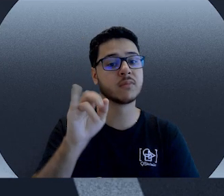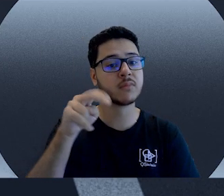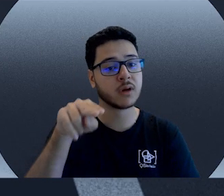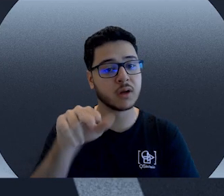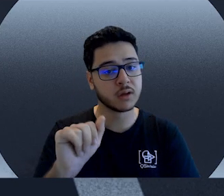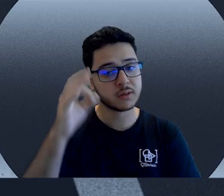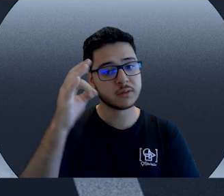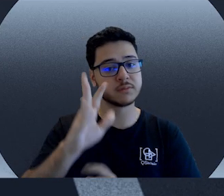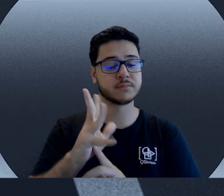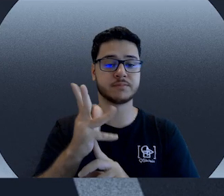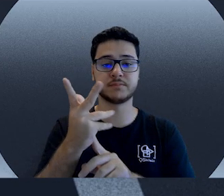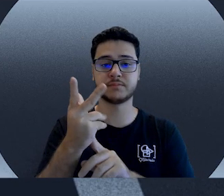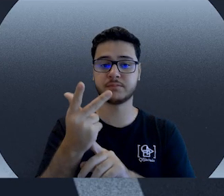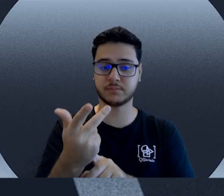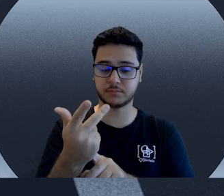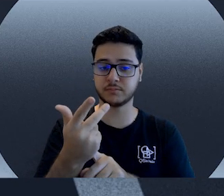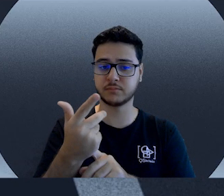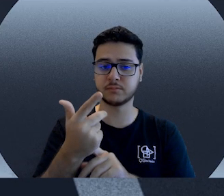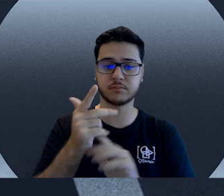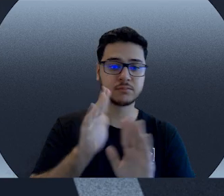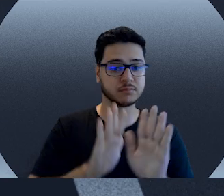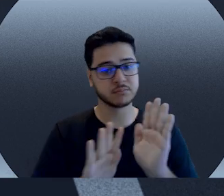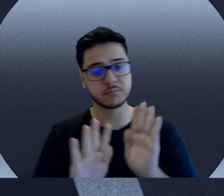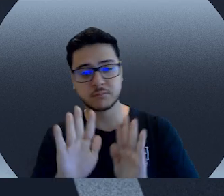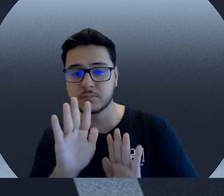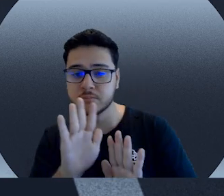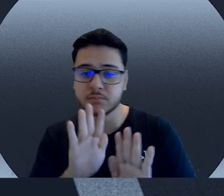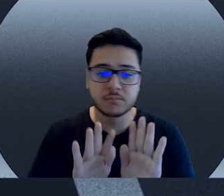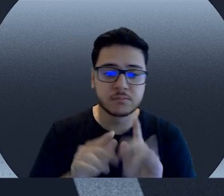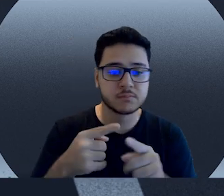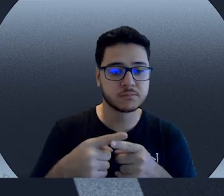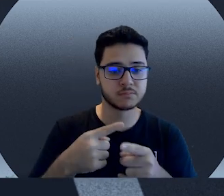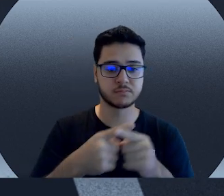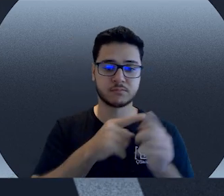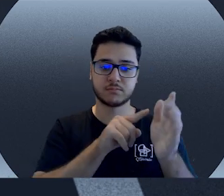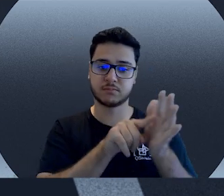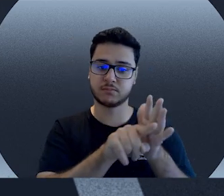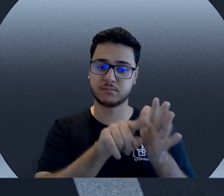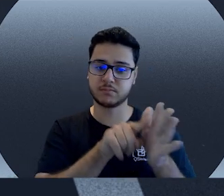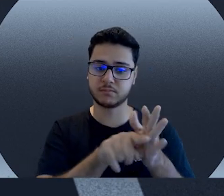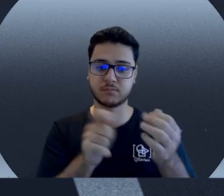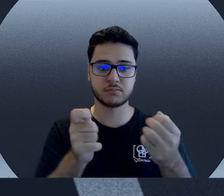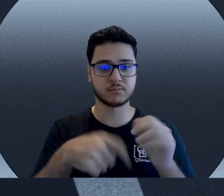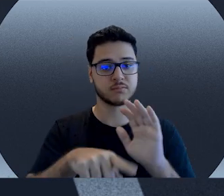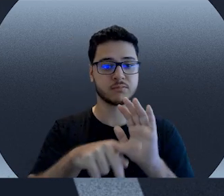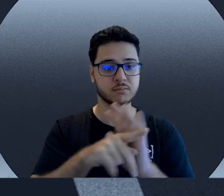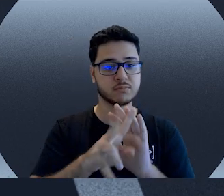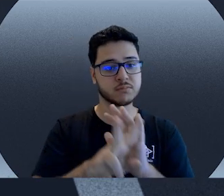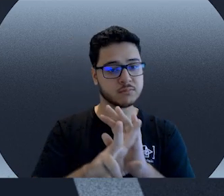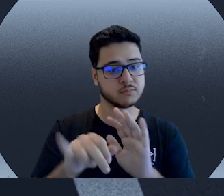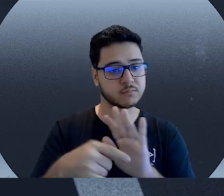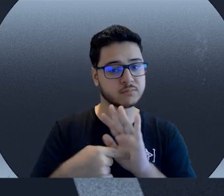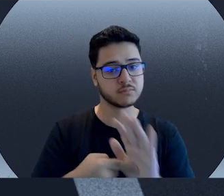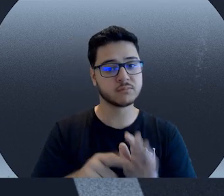traz uma arte muito emblemática porque ela vai questionar ou vai deixar